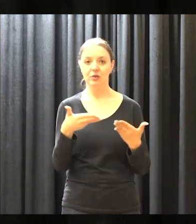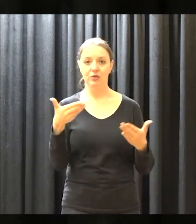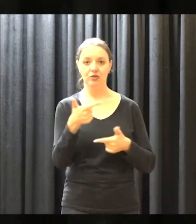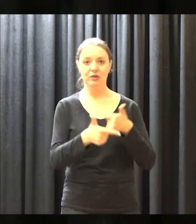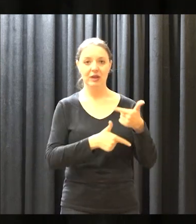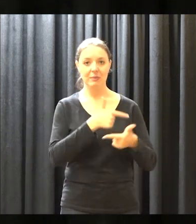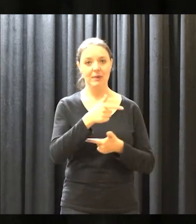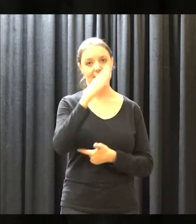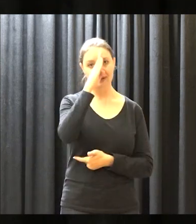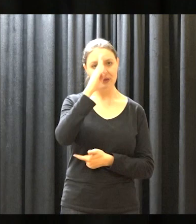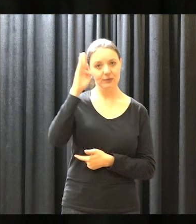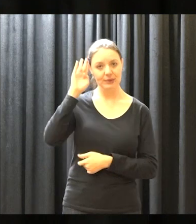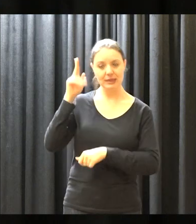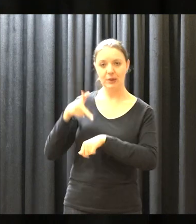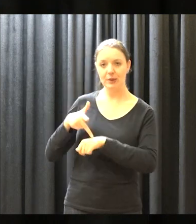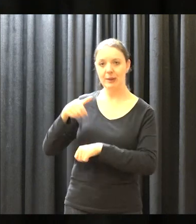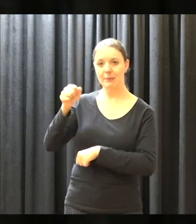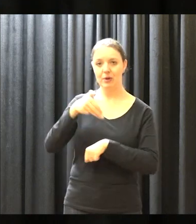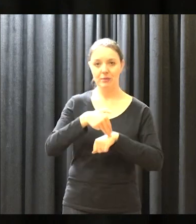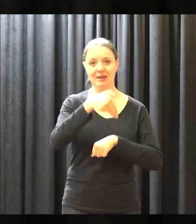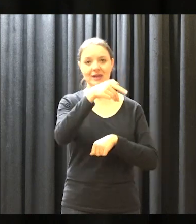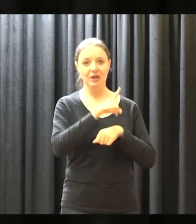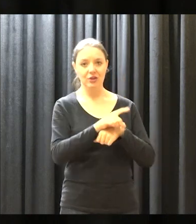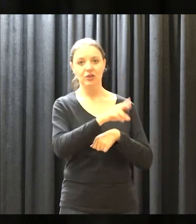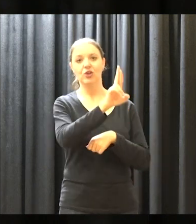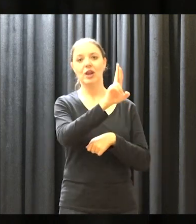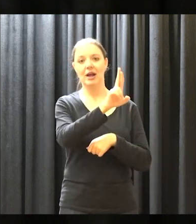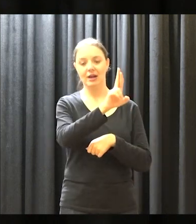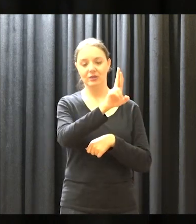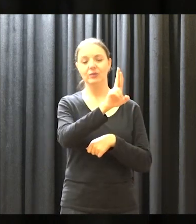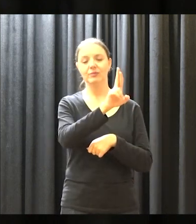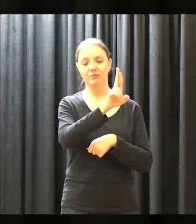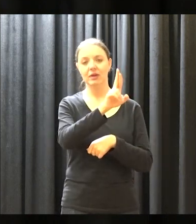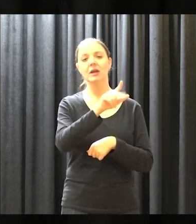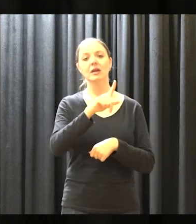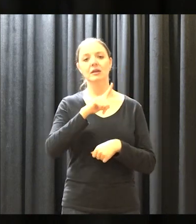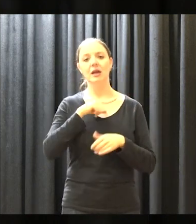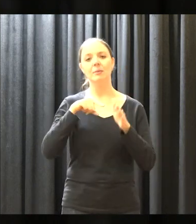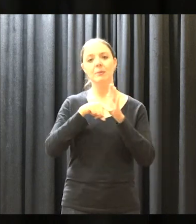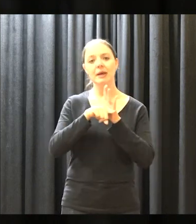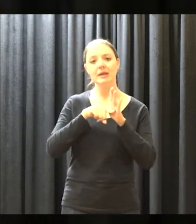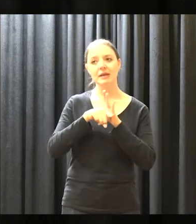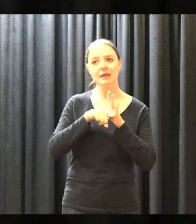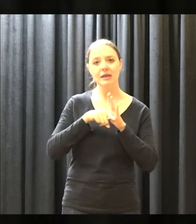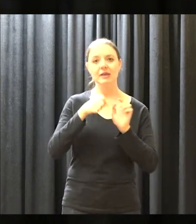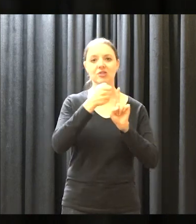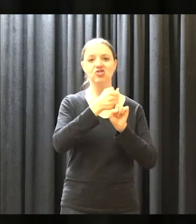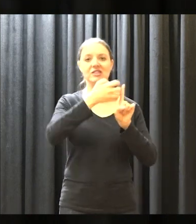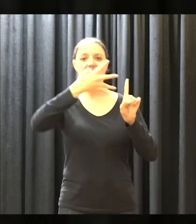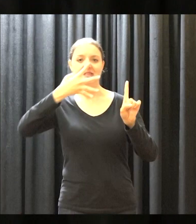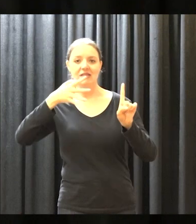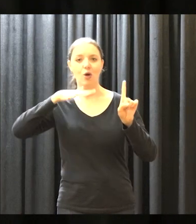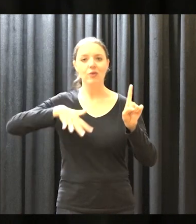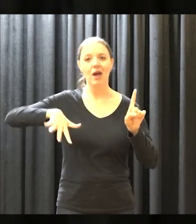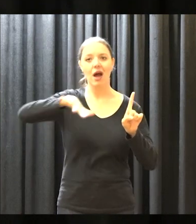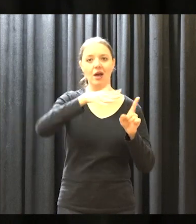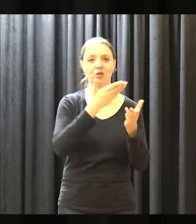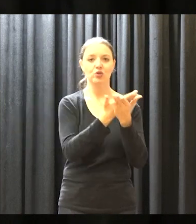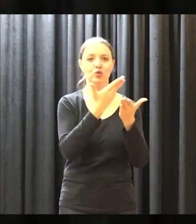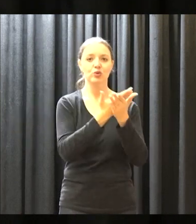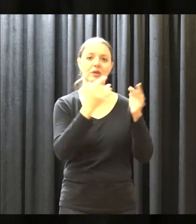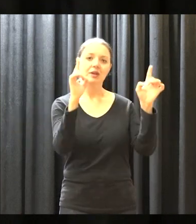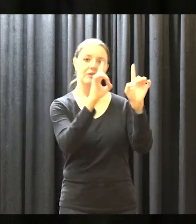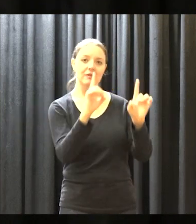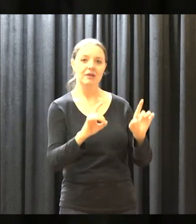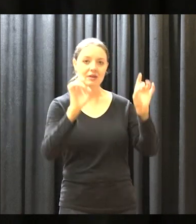graduação e pós-graduação, mestrado e doutorado, desenvolve pesquisas e atividades de extensão no campo dos estudos da deficiência,